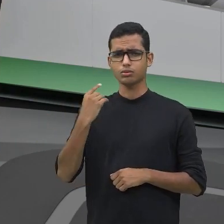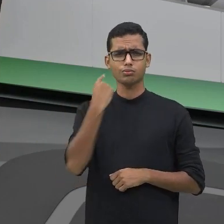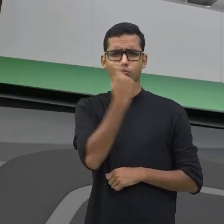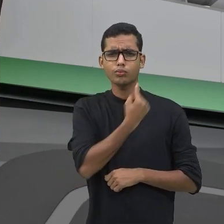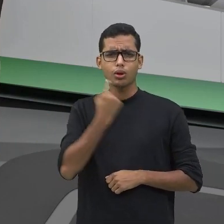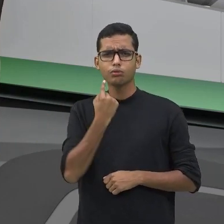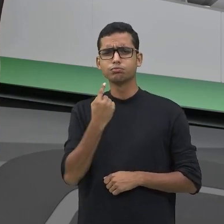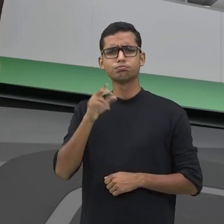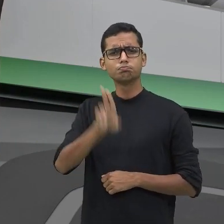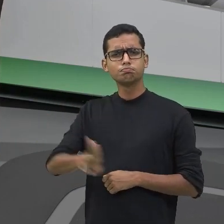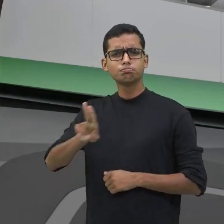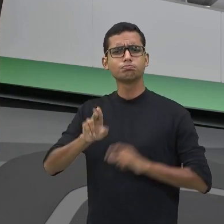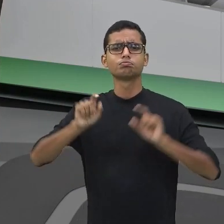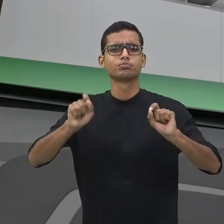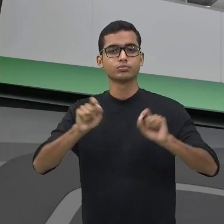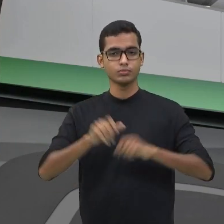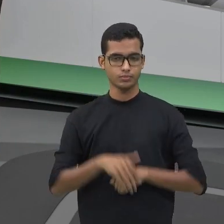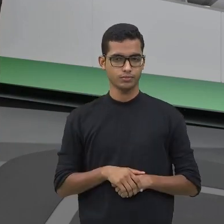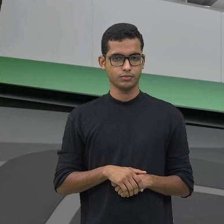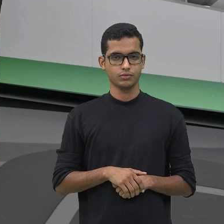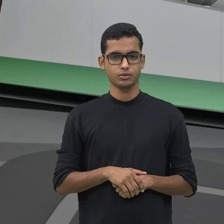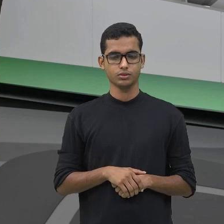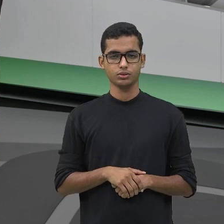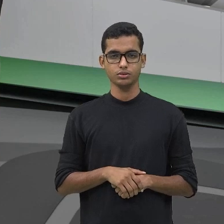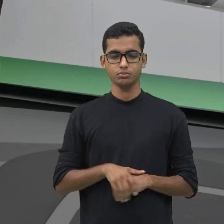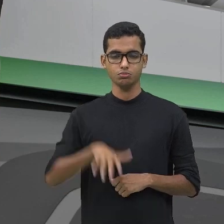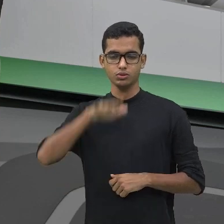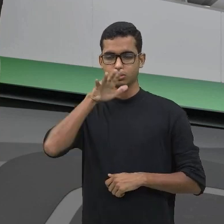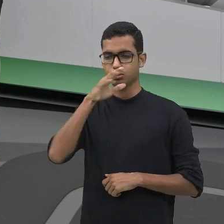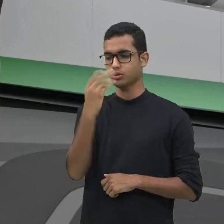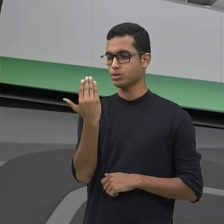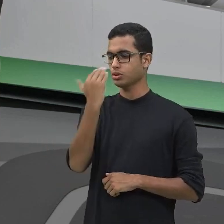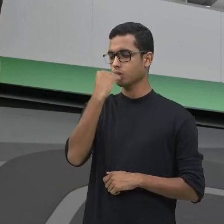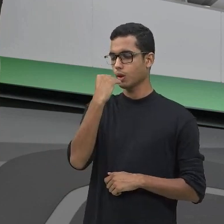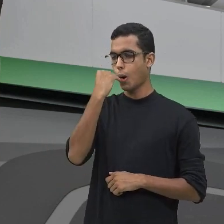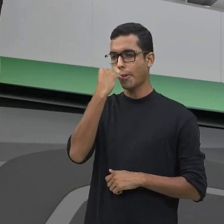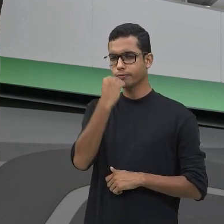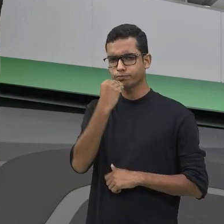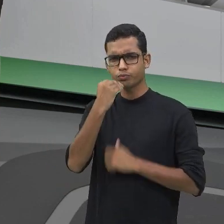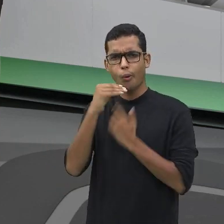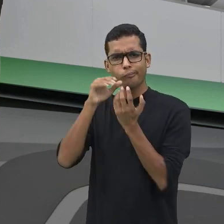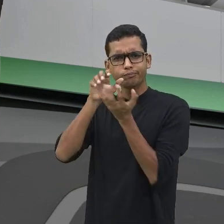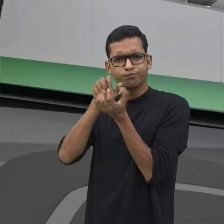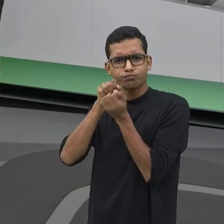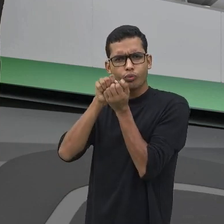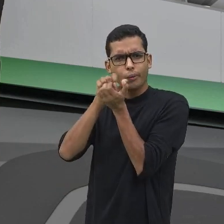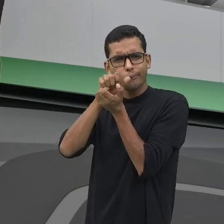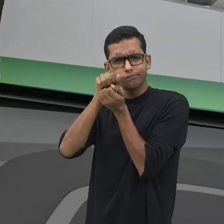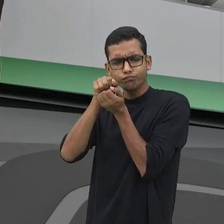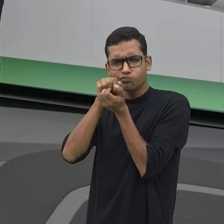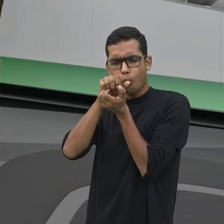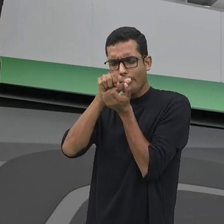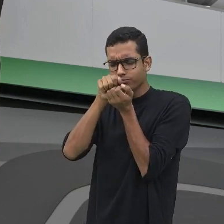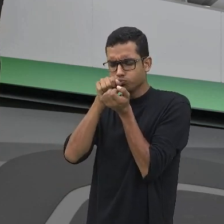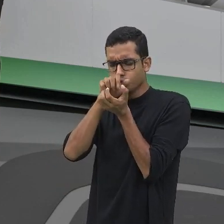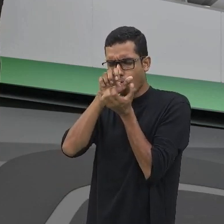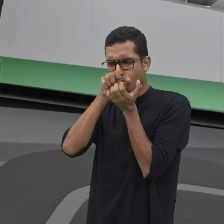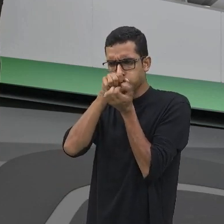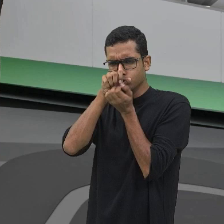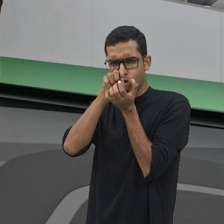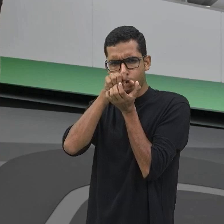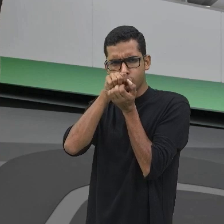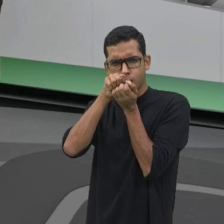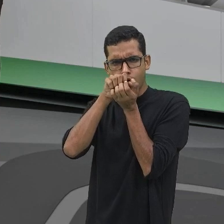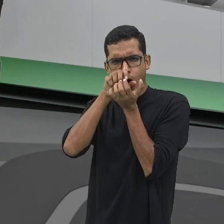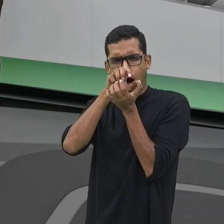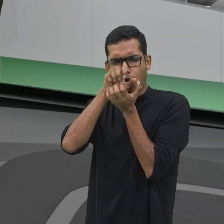faz? A boca faz mastigação. Aqui na boca eu tenho o processo de mastigação.